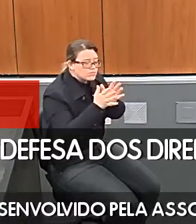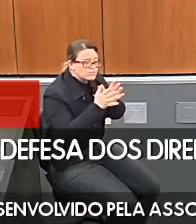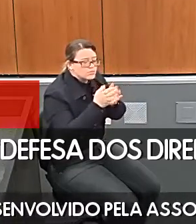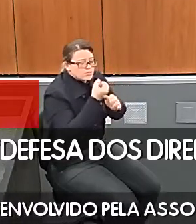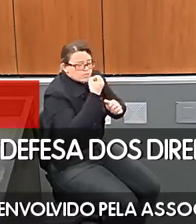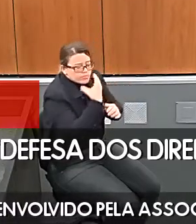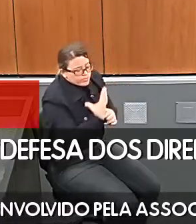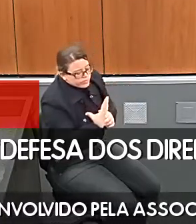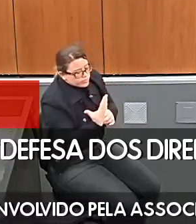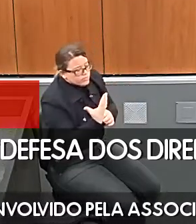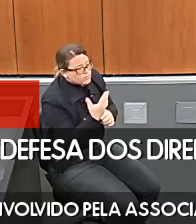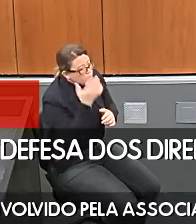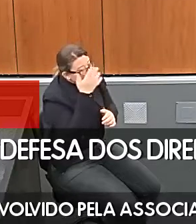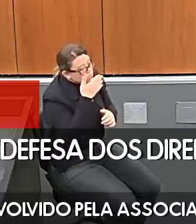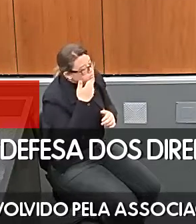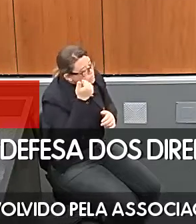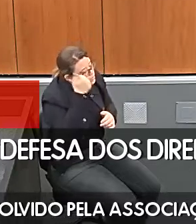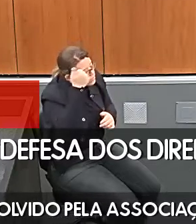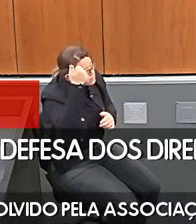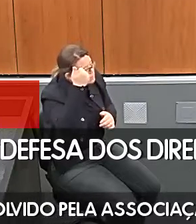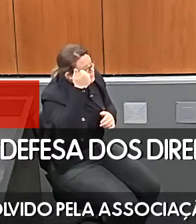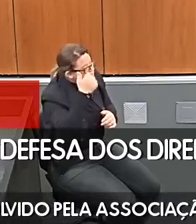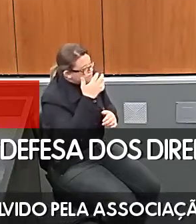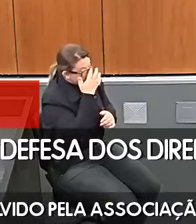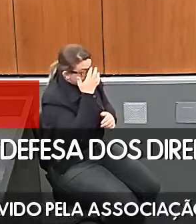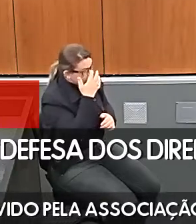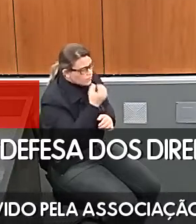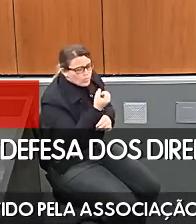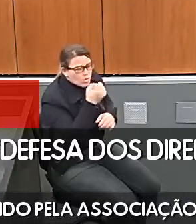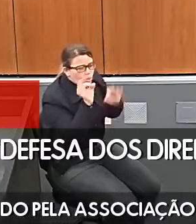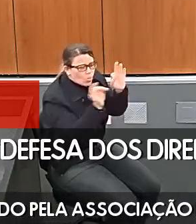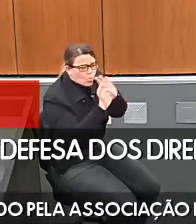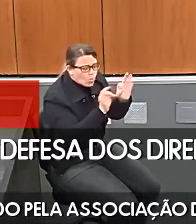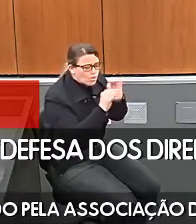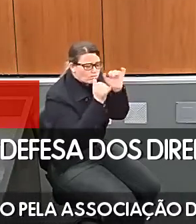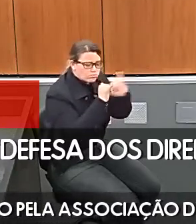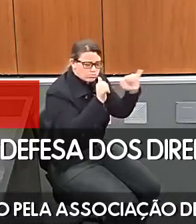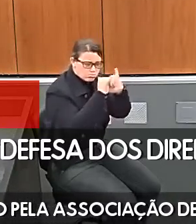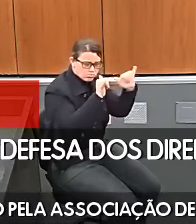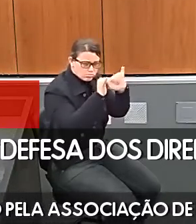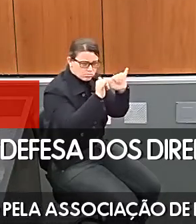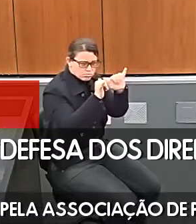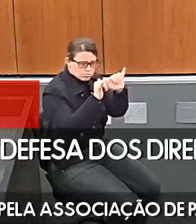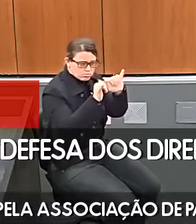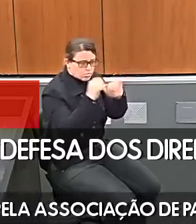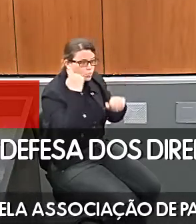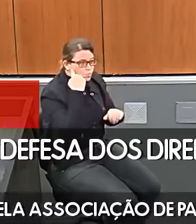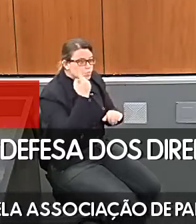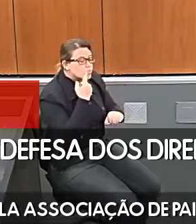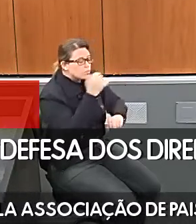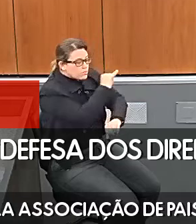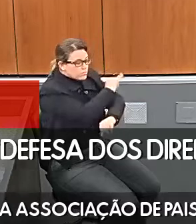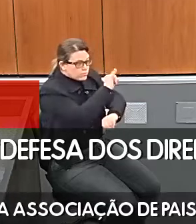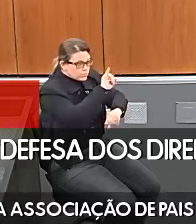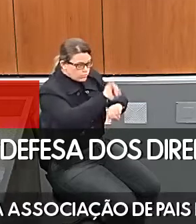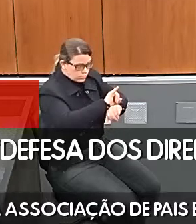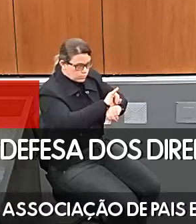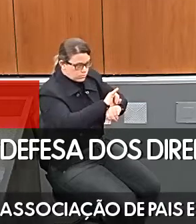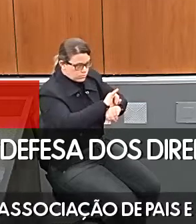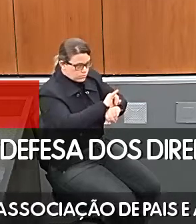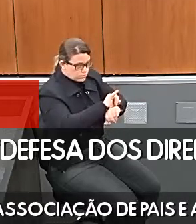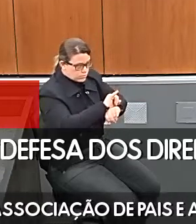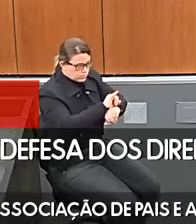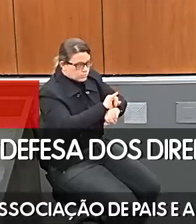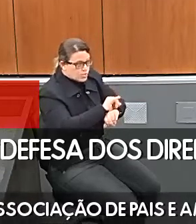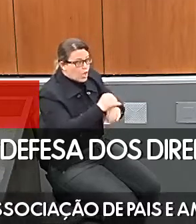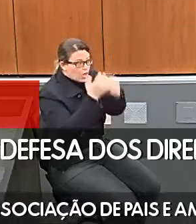aqui uma ótima notícia. Vocês, deficientes auditivos de Itabira, já foi sancionada essa lei